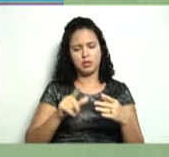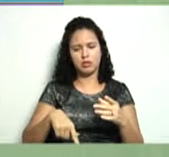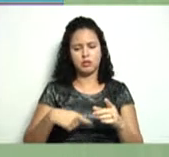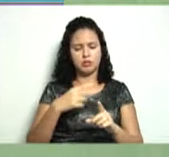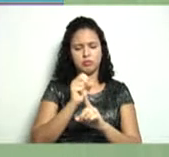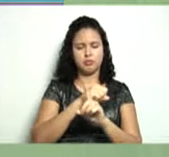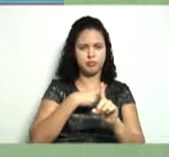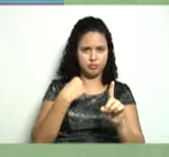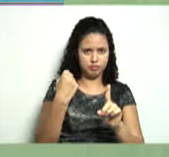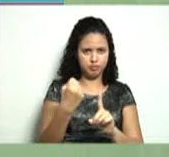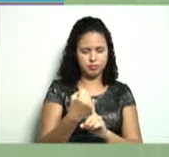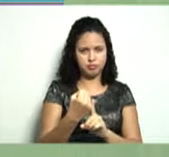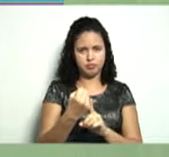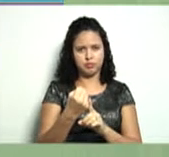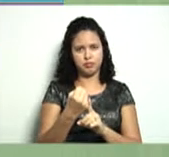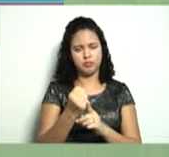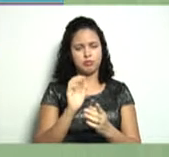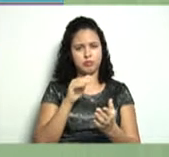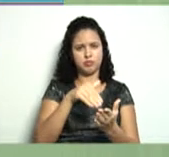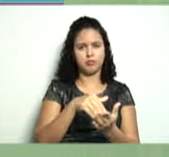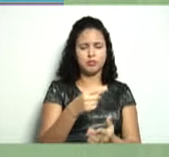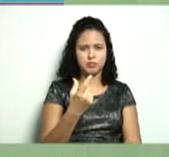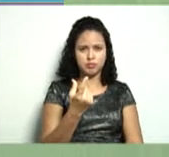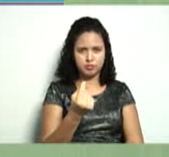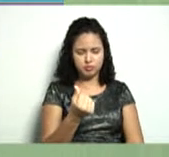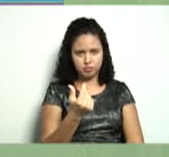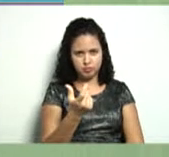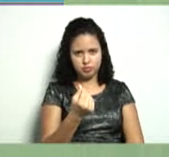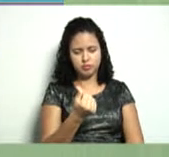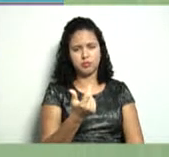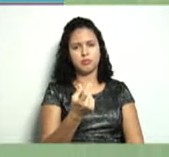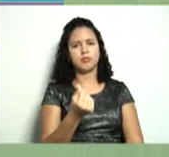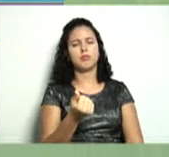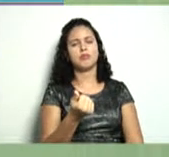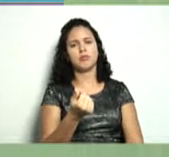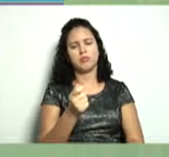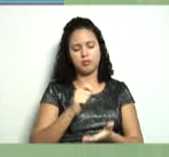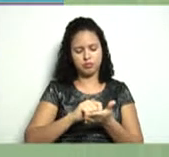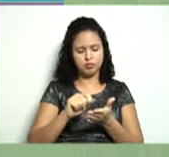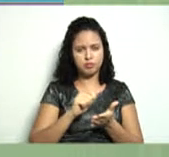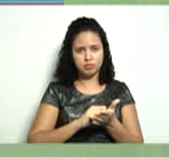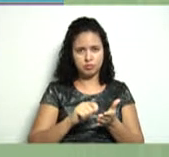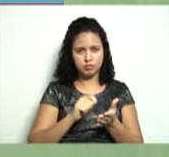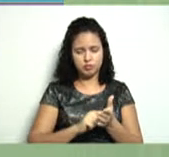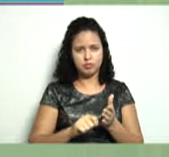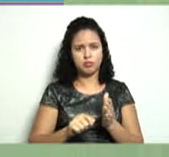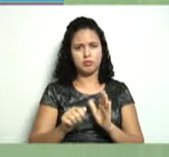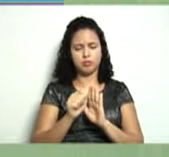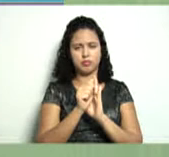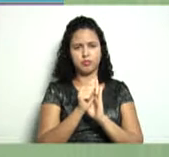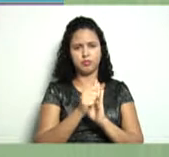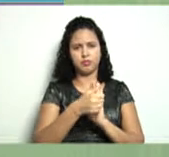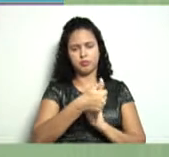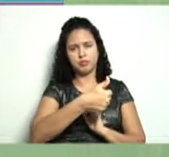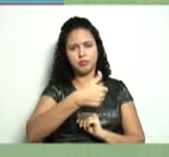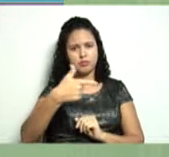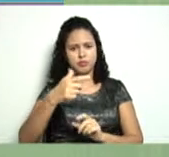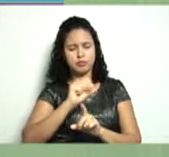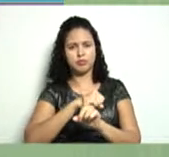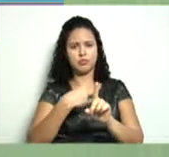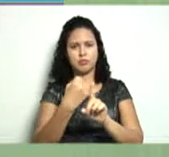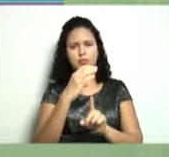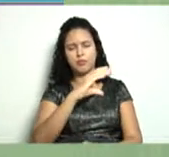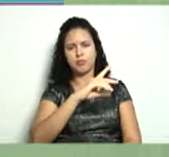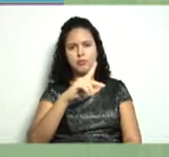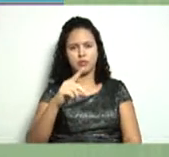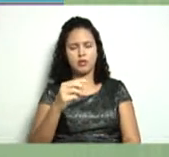sociedade se limitar ao valor do capital por ele subscrito. O artigo 12. As sociedades cooperativas